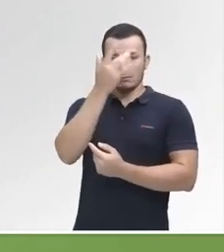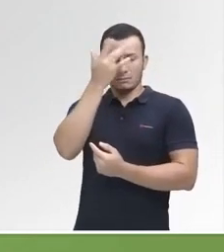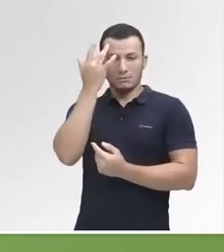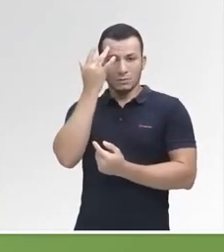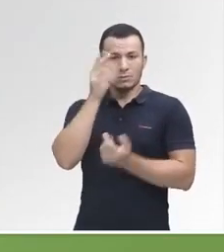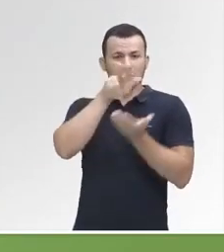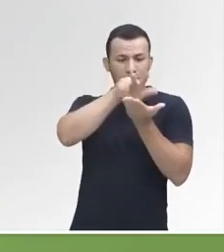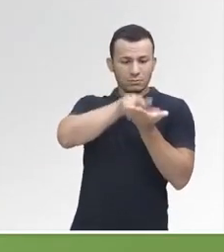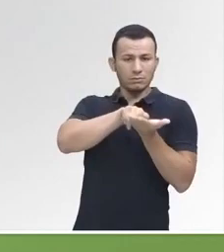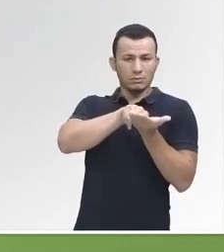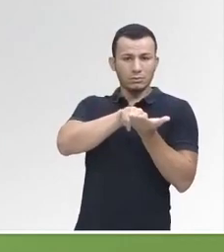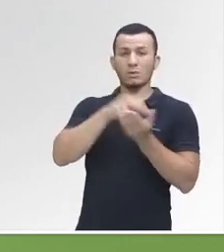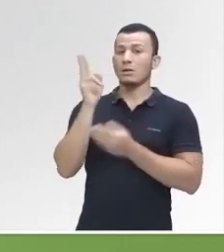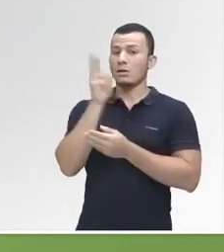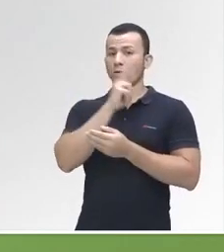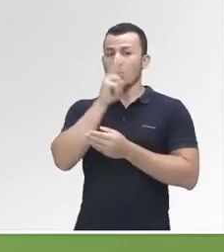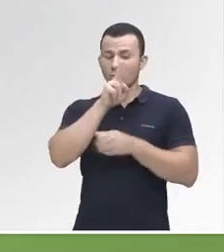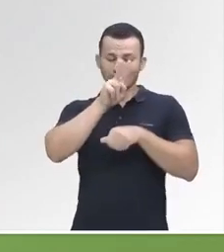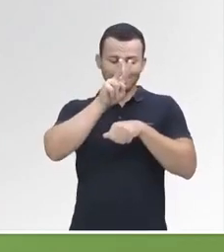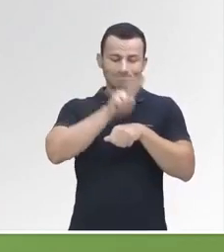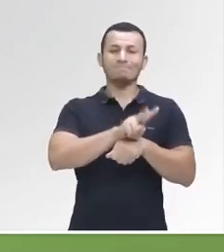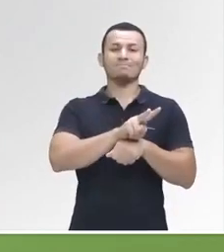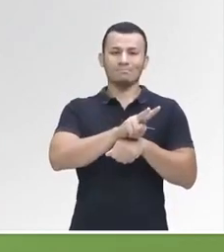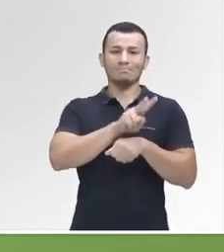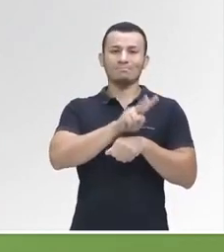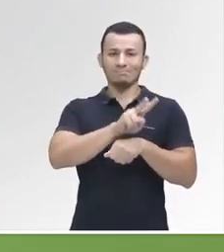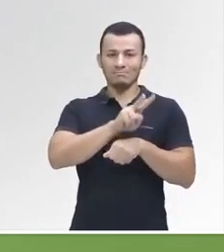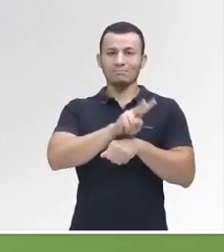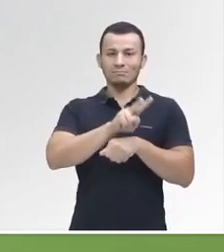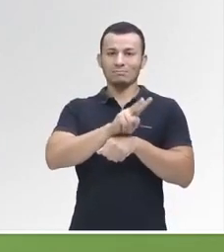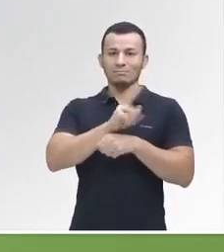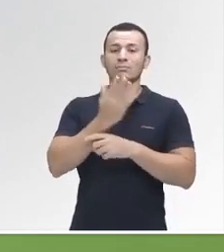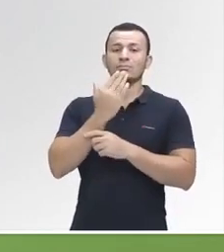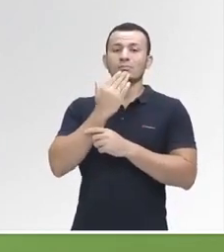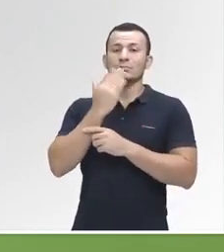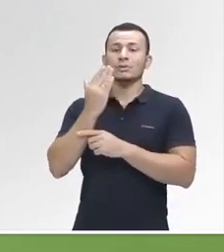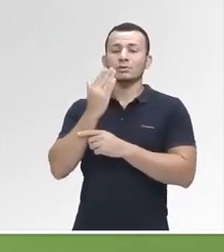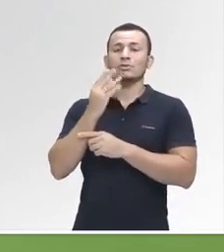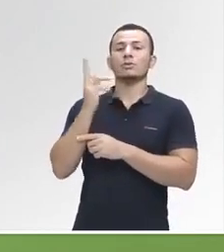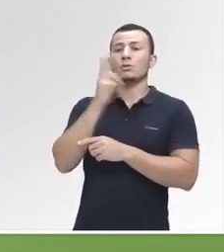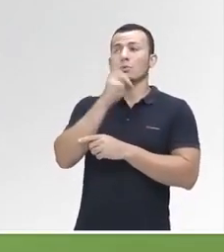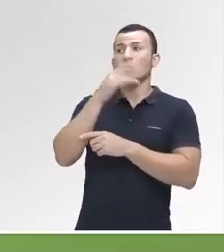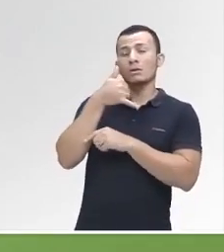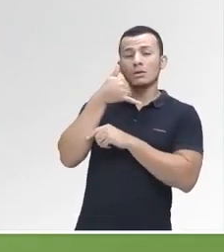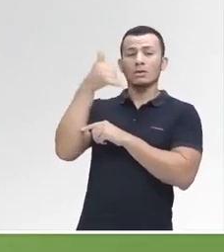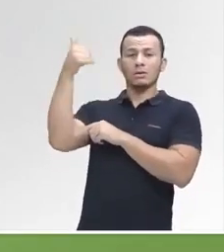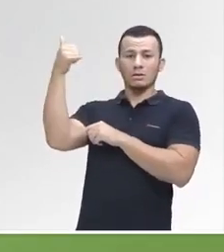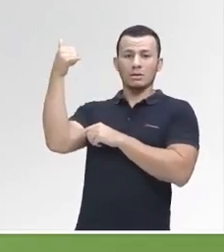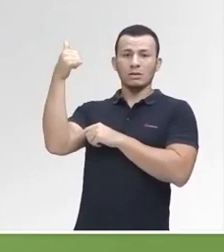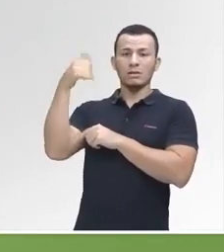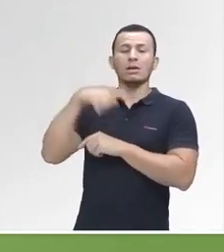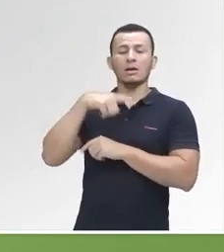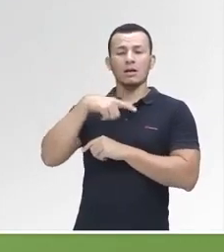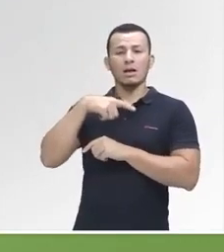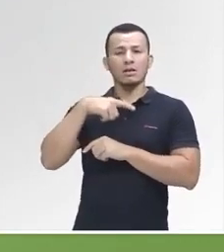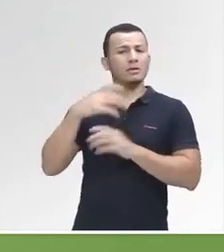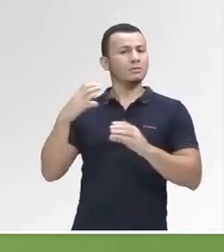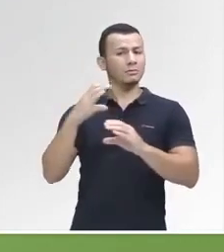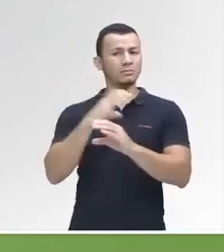atendido o mais rápido possível. E ela é solicitada no serviço de emergência. E ela tem todas as características,